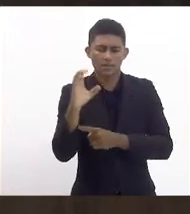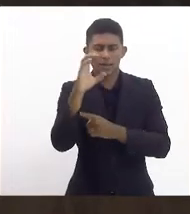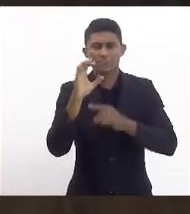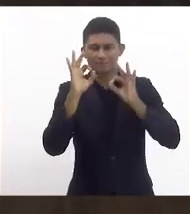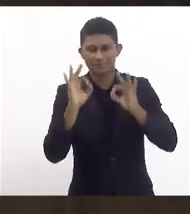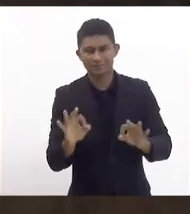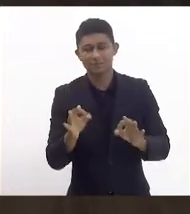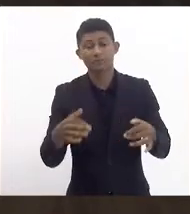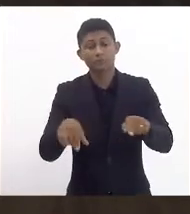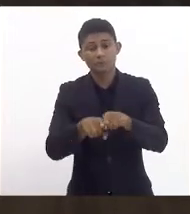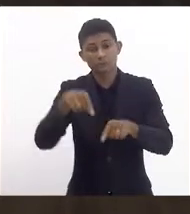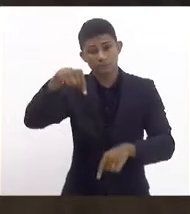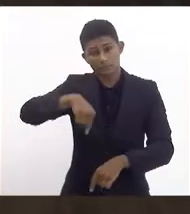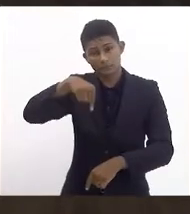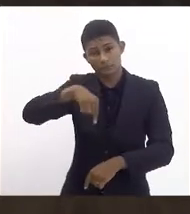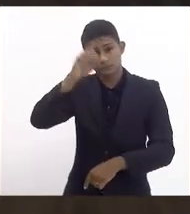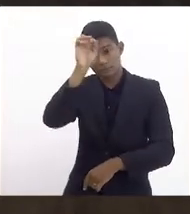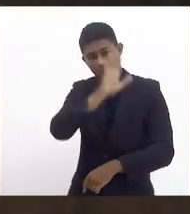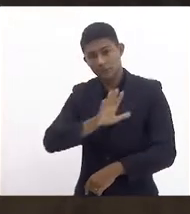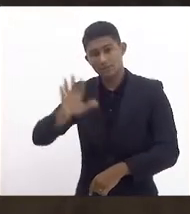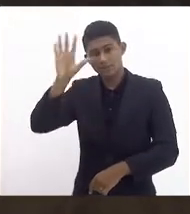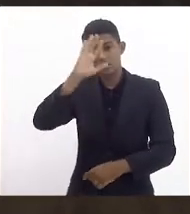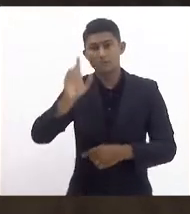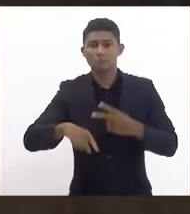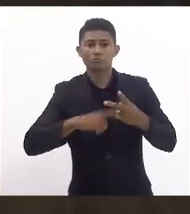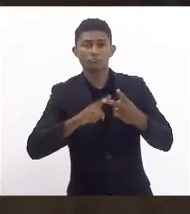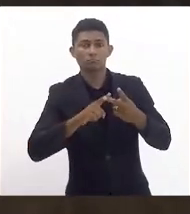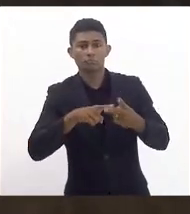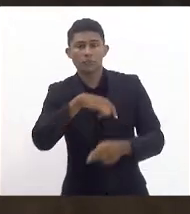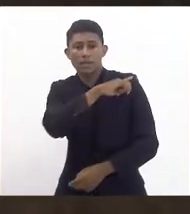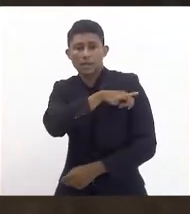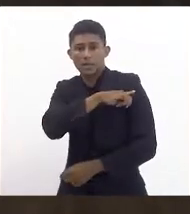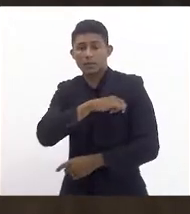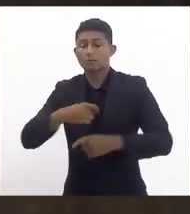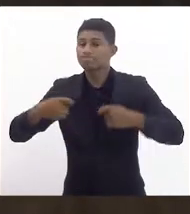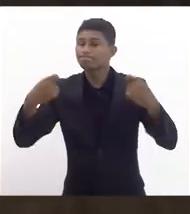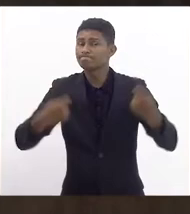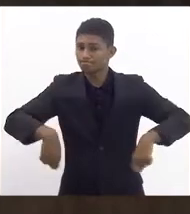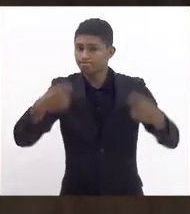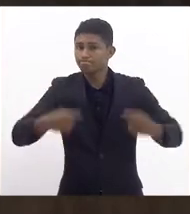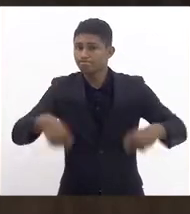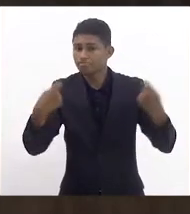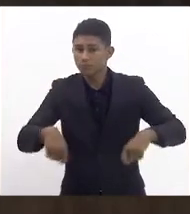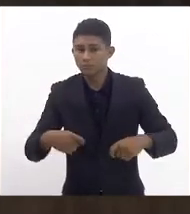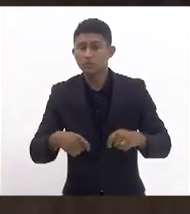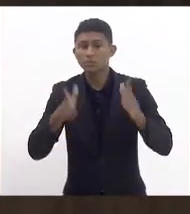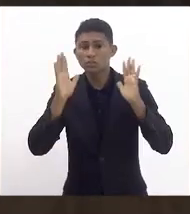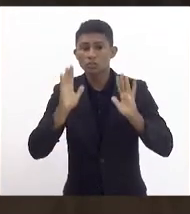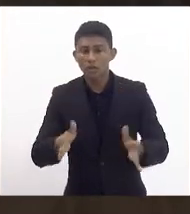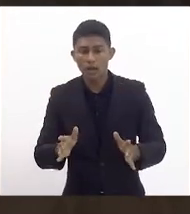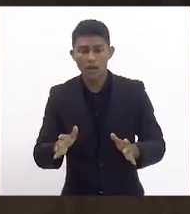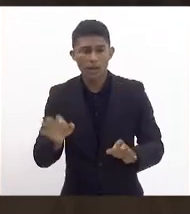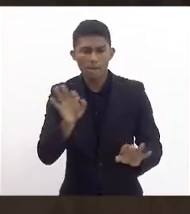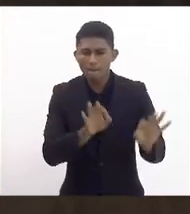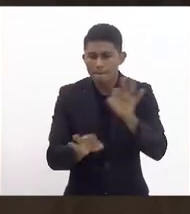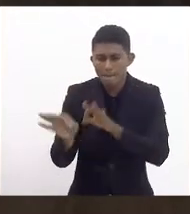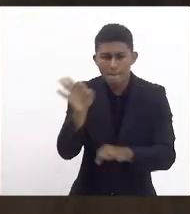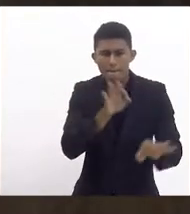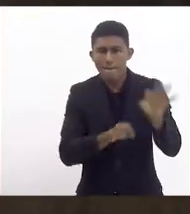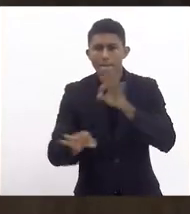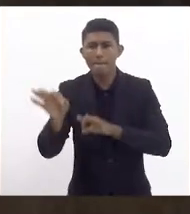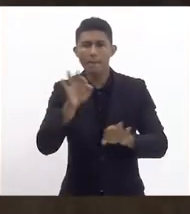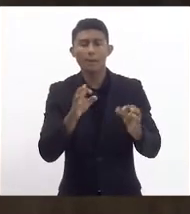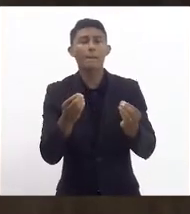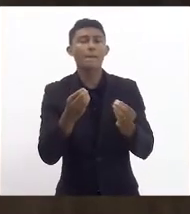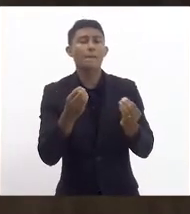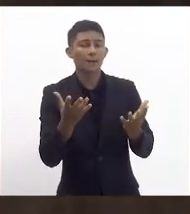Estado brasileiro, o Estado do Rio de Janeiro, esteja preparado para ampliar rapidamente as medidas